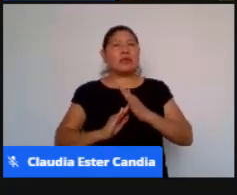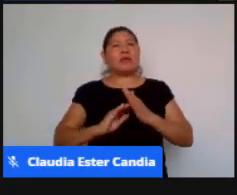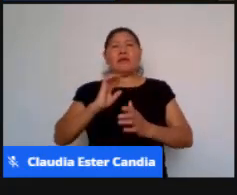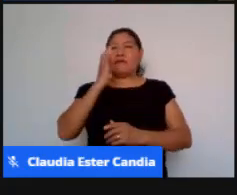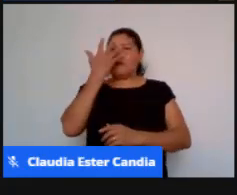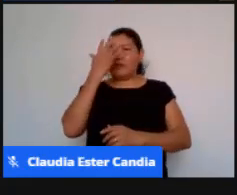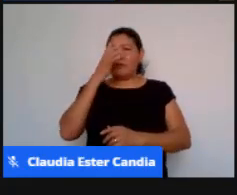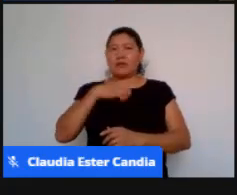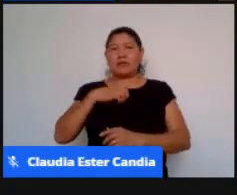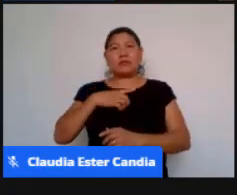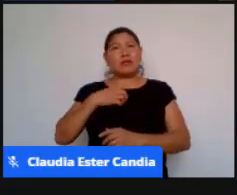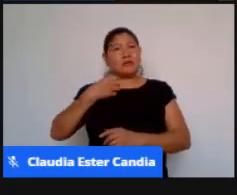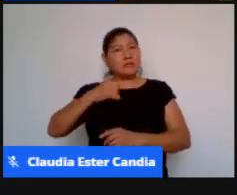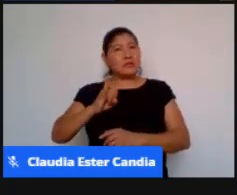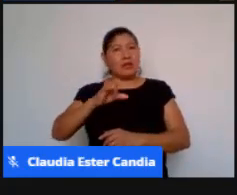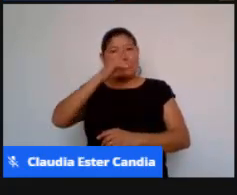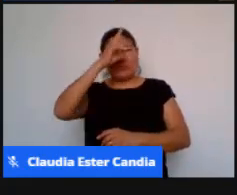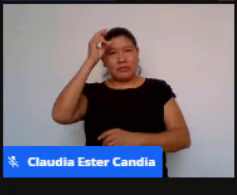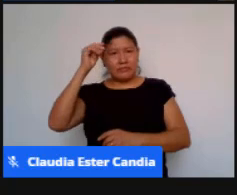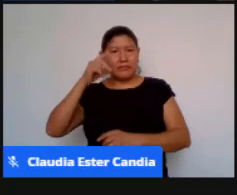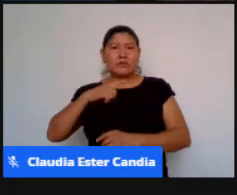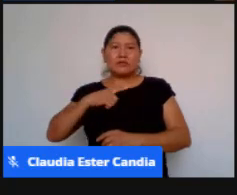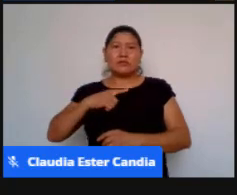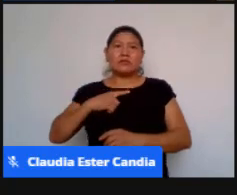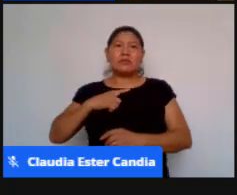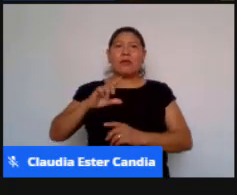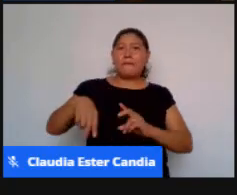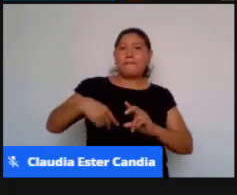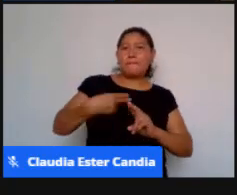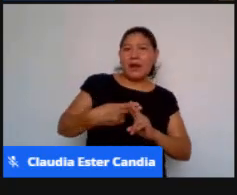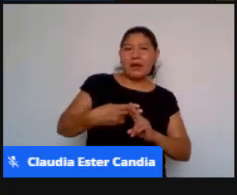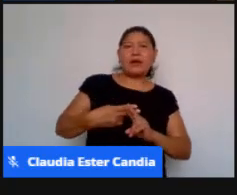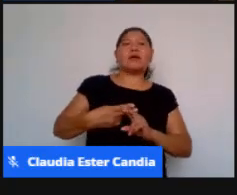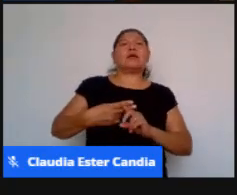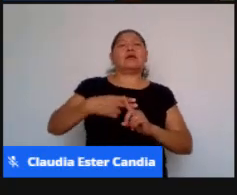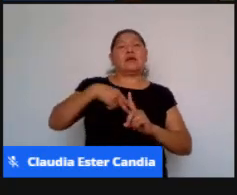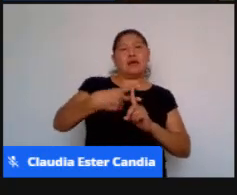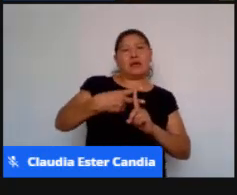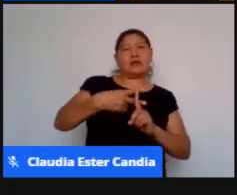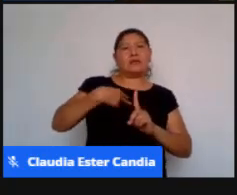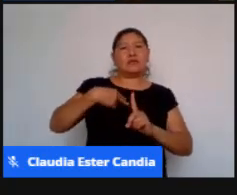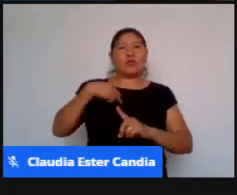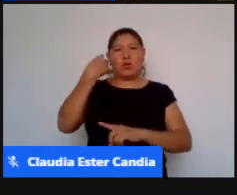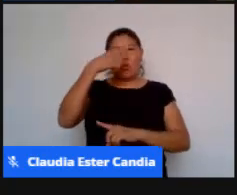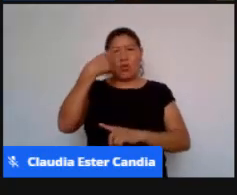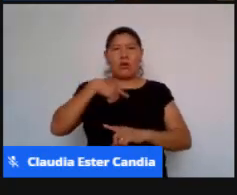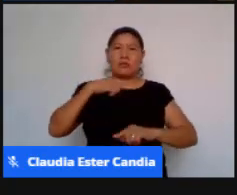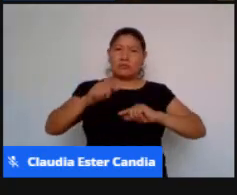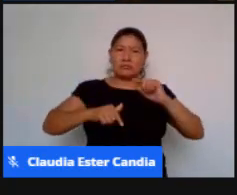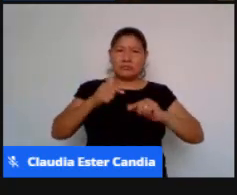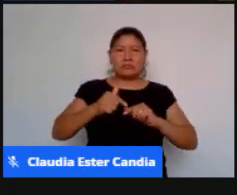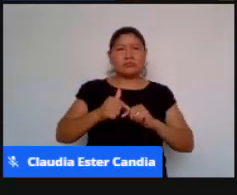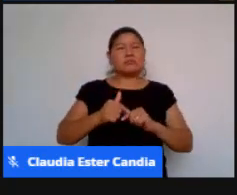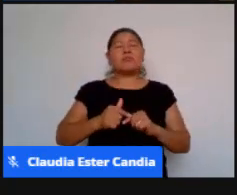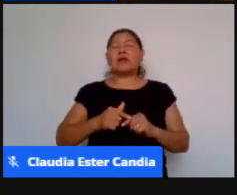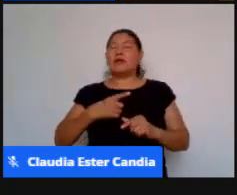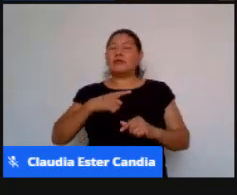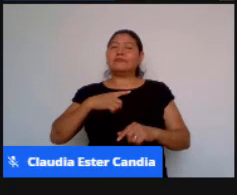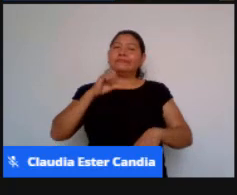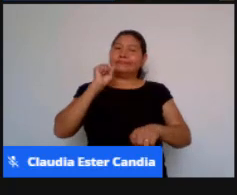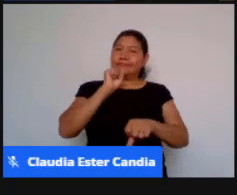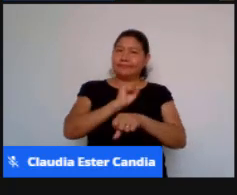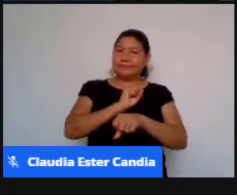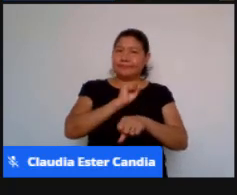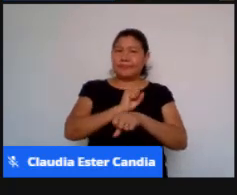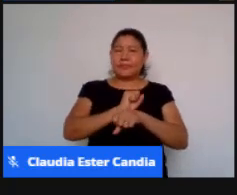aumentar esse prazo, né? Vai tudo depender da pandemia e depende daquela comissão toda que observa e toma as decisões, né? Mas